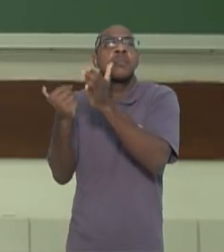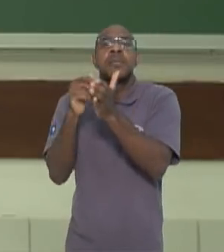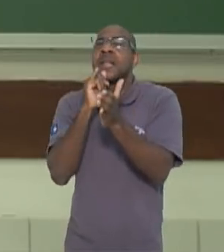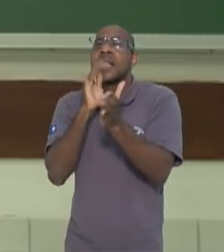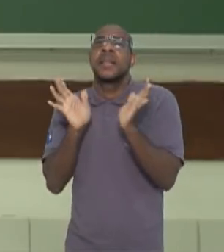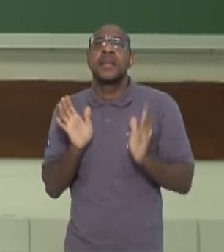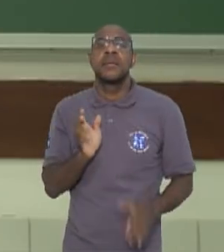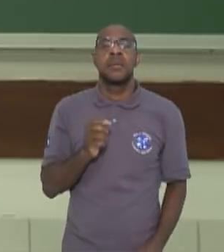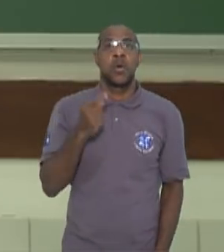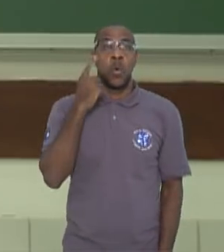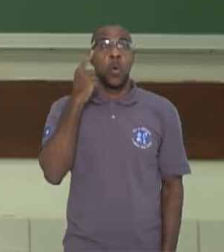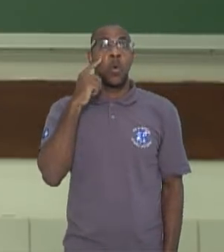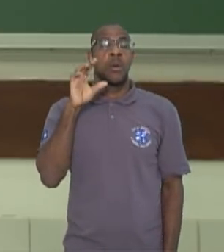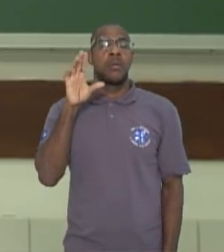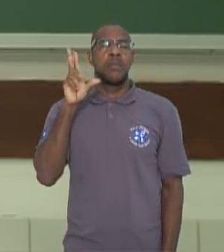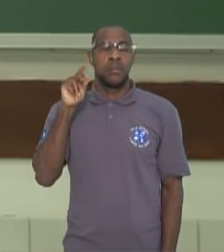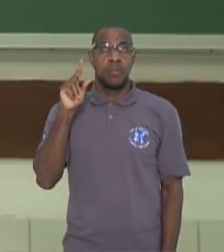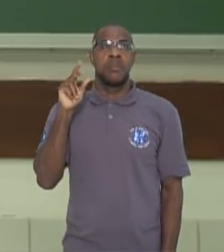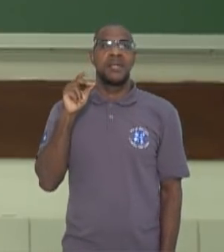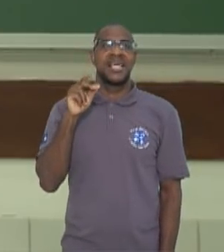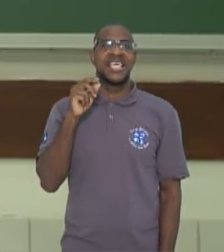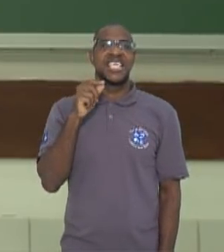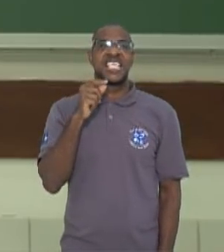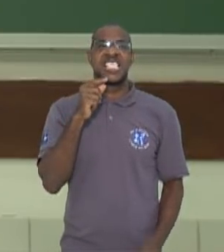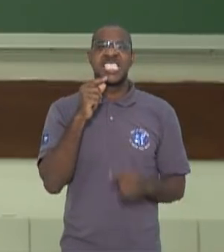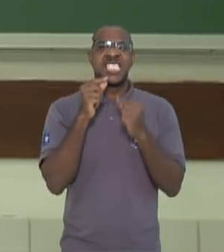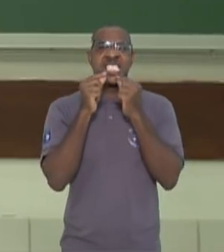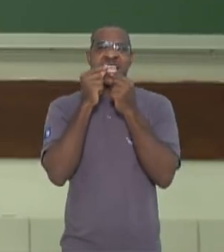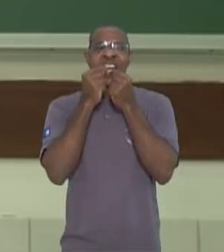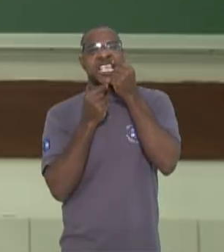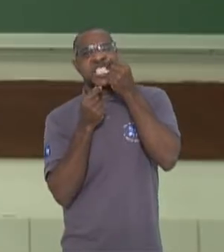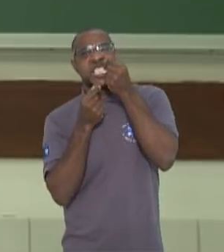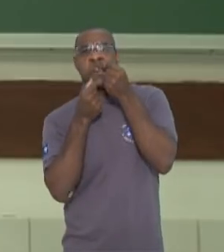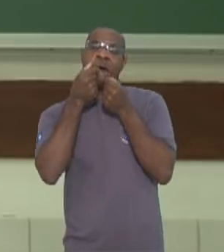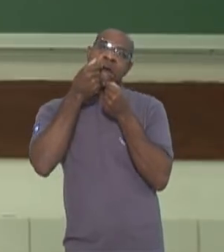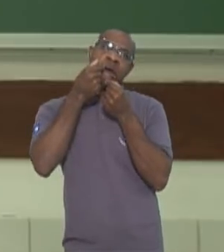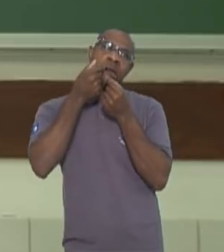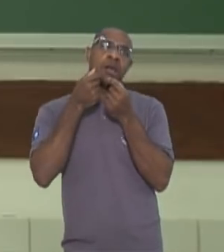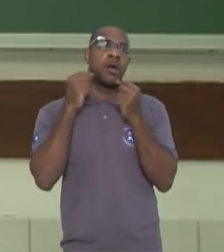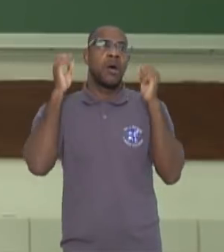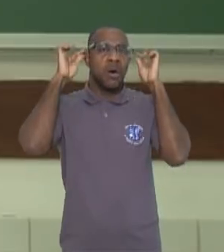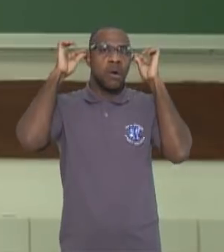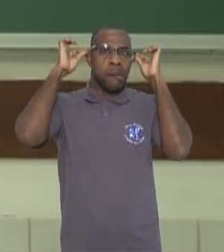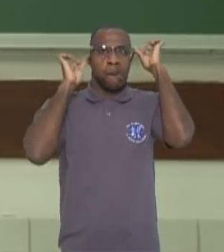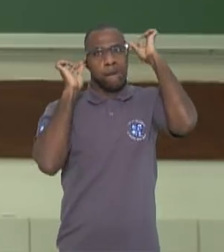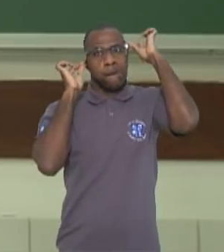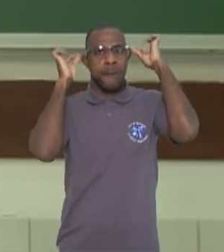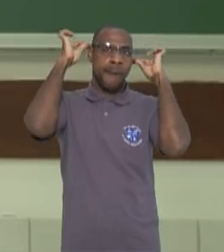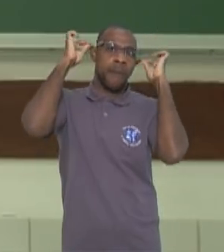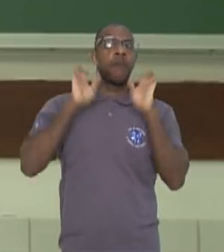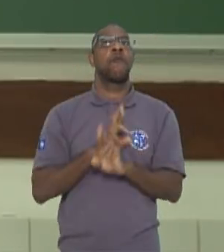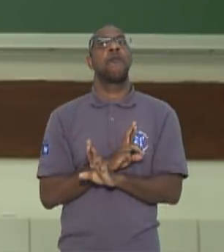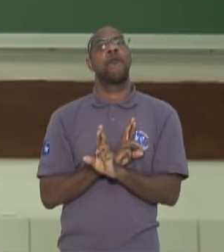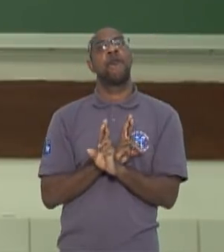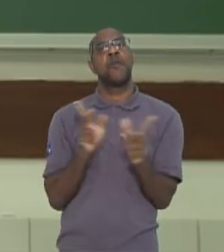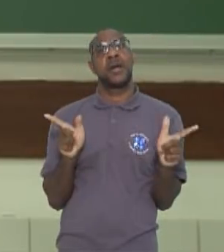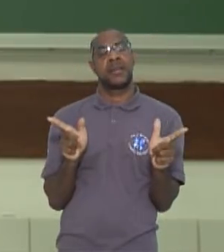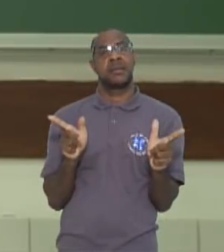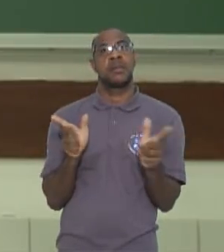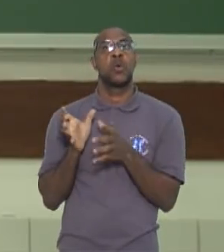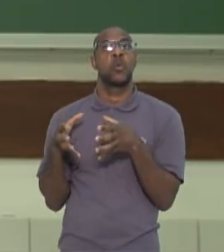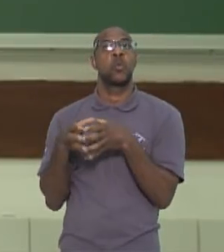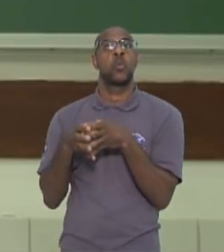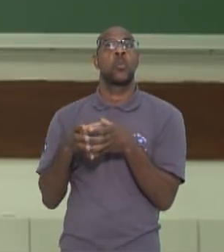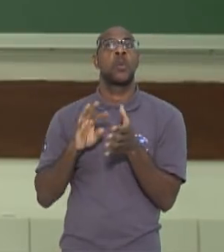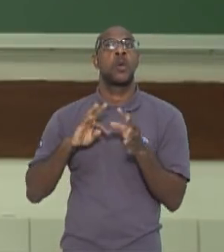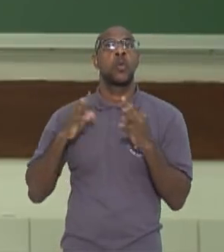olho piscando, um dente mais engraçado, ou uma orelha diferenciada. Ele agrupa todas essas